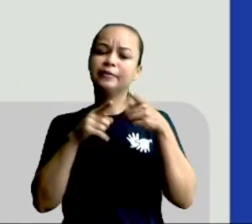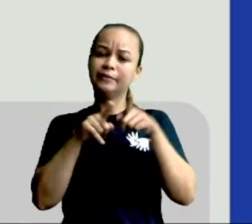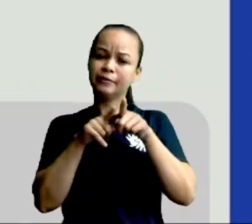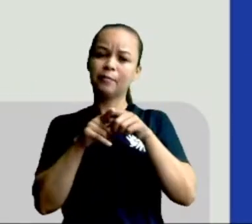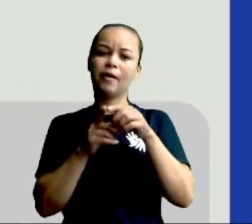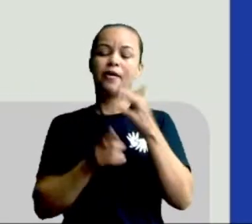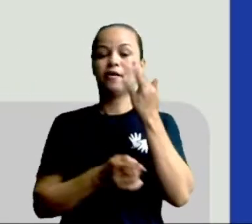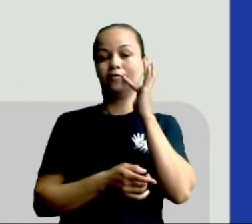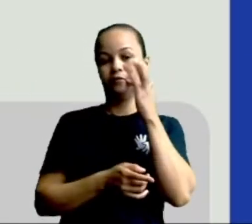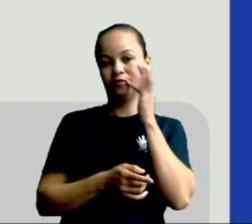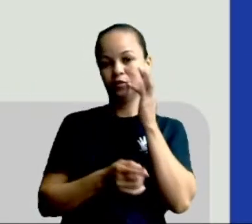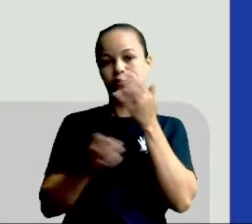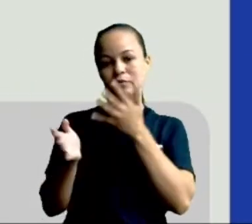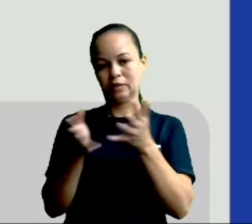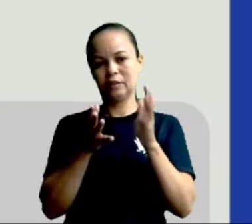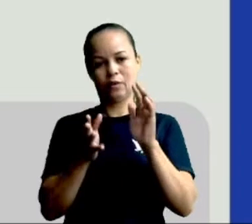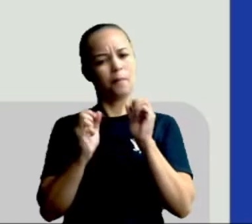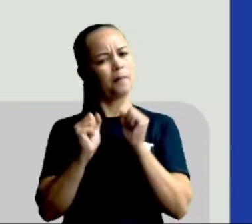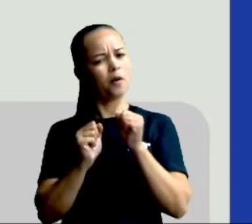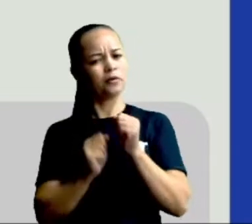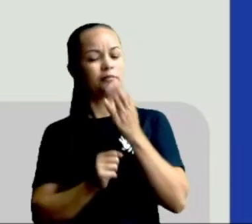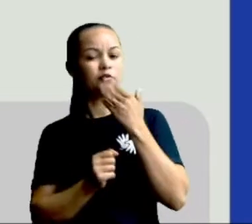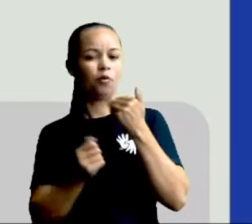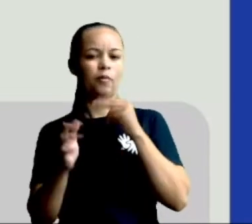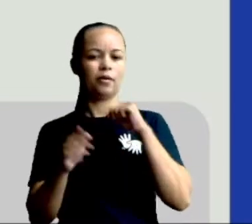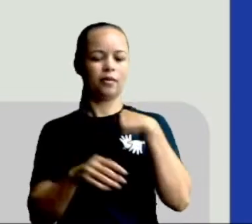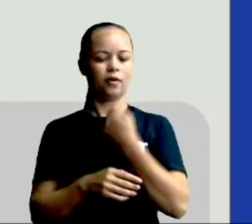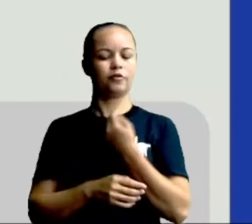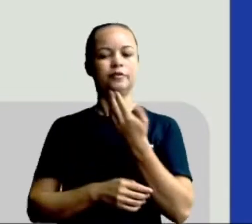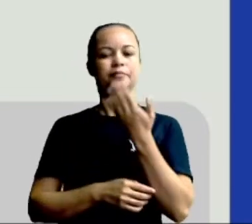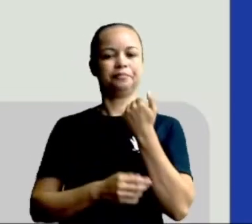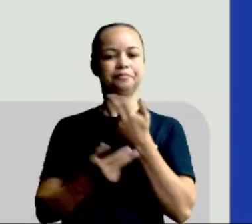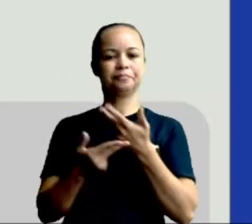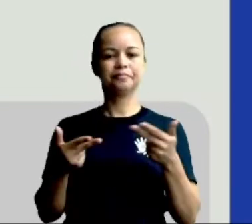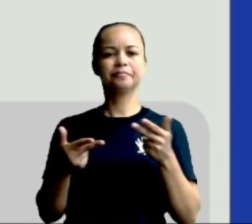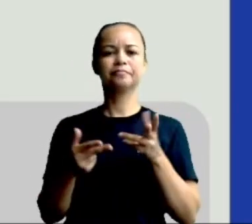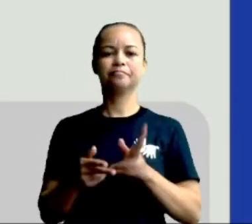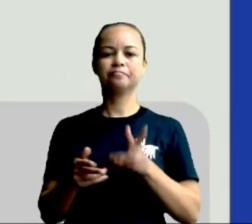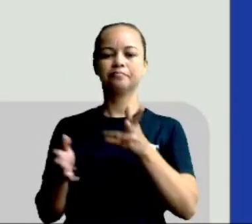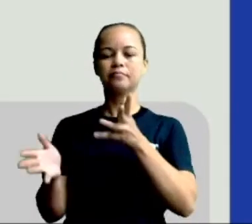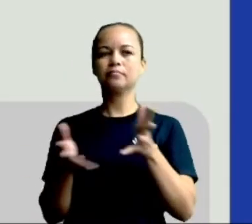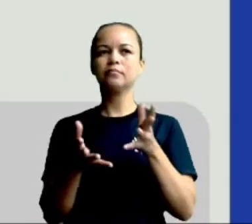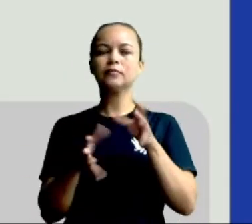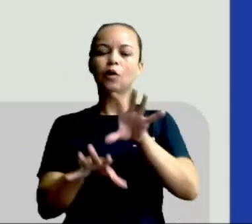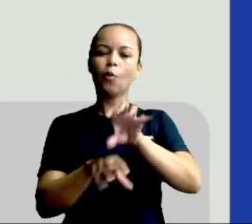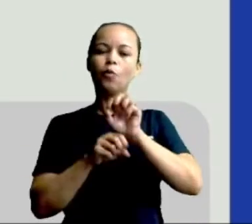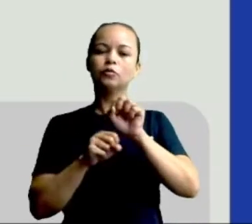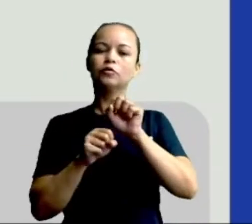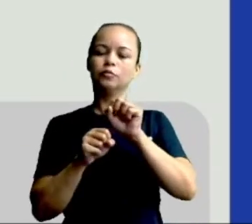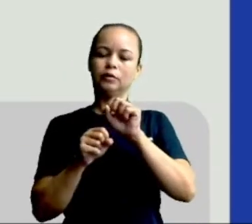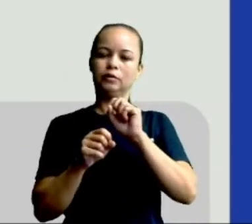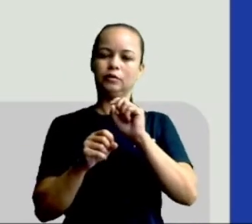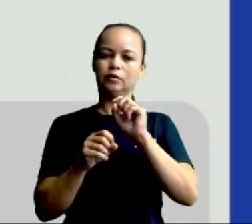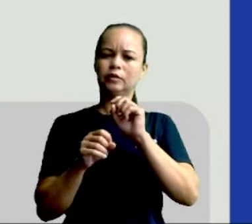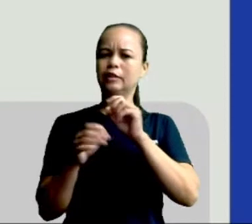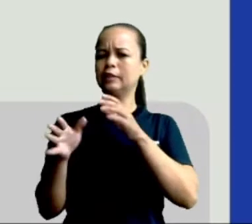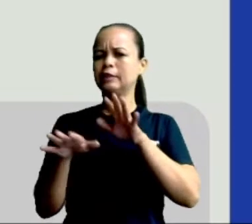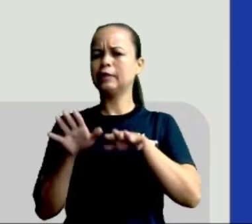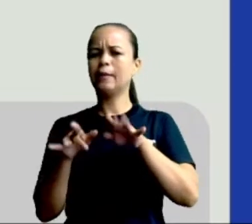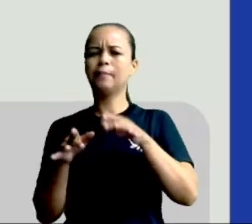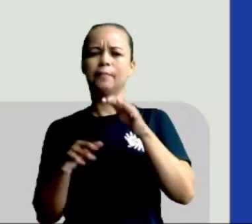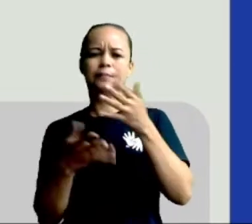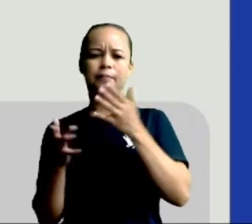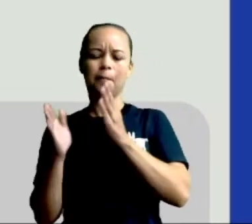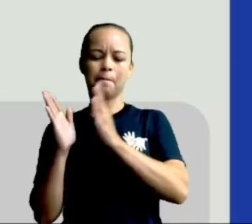em nossa alimentação. Nós vamos descobrir o que consumimos de determinada planta, de